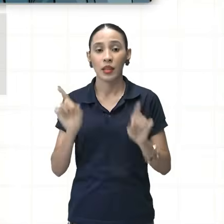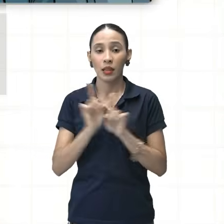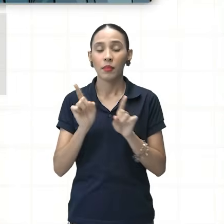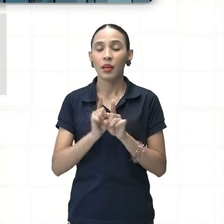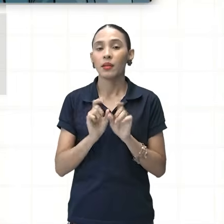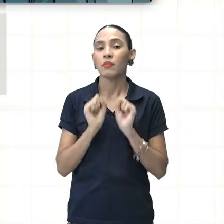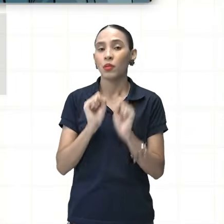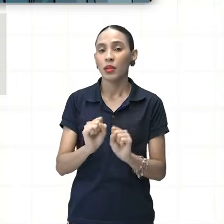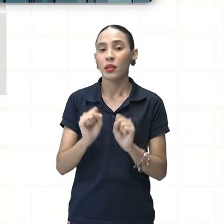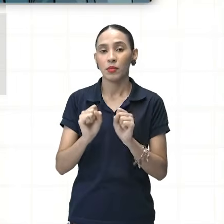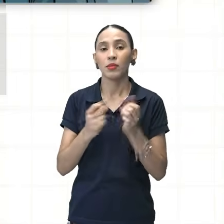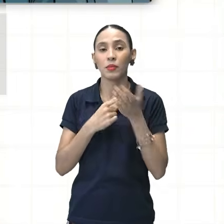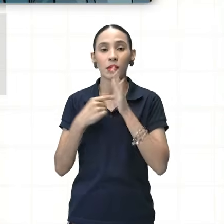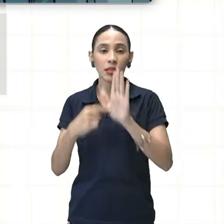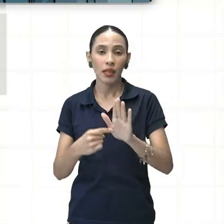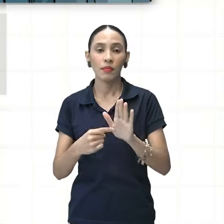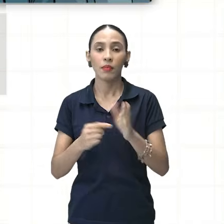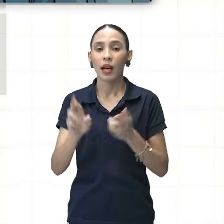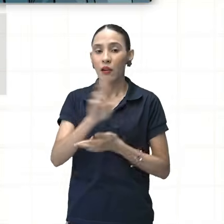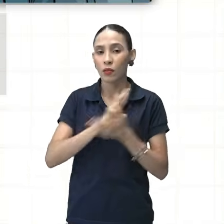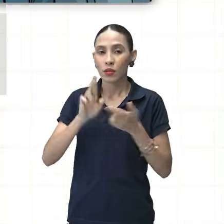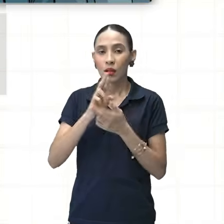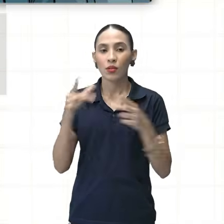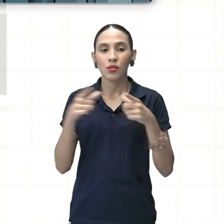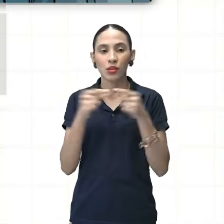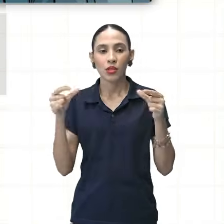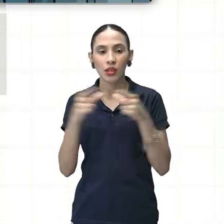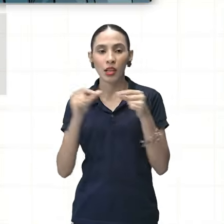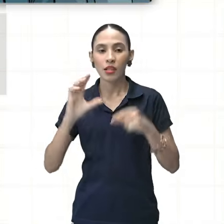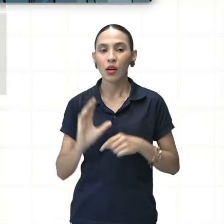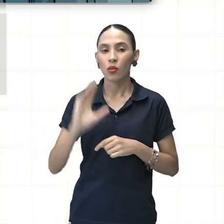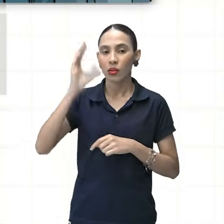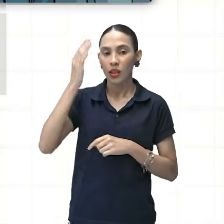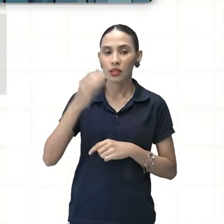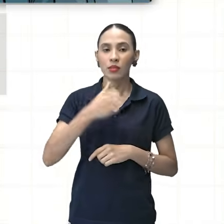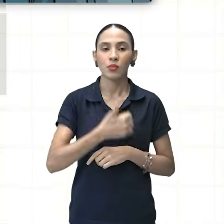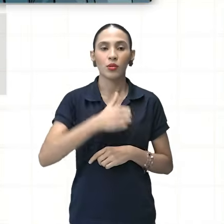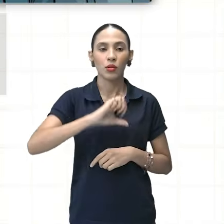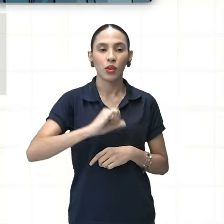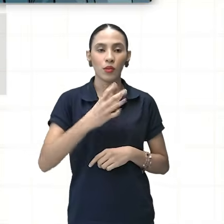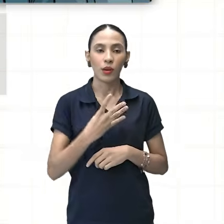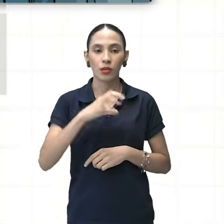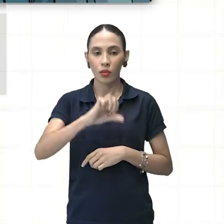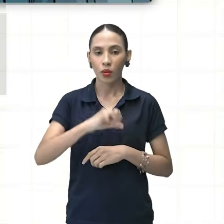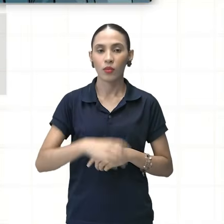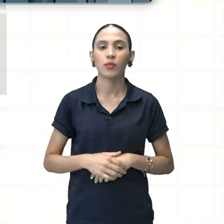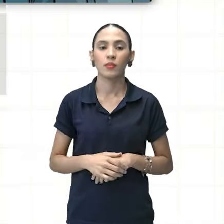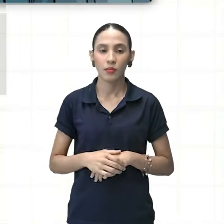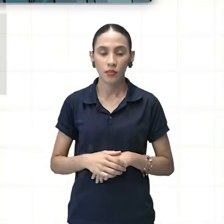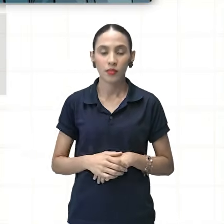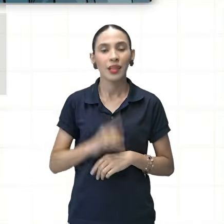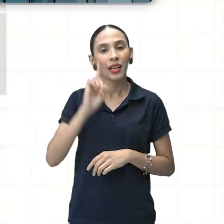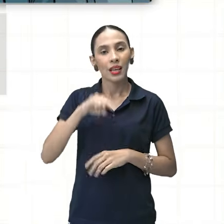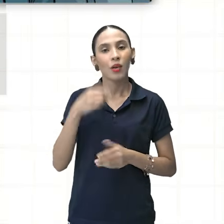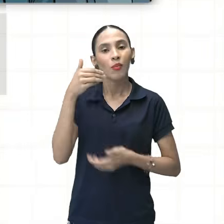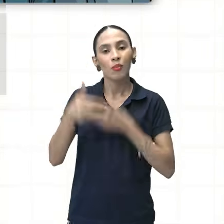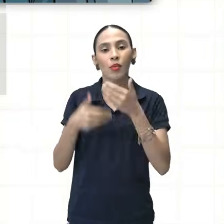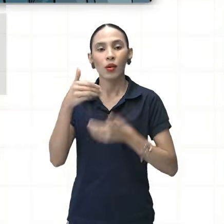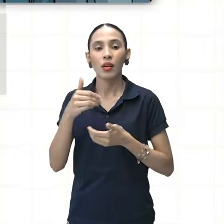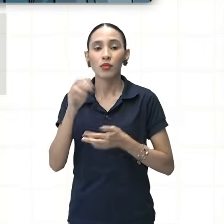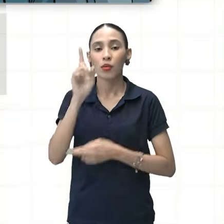eles, podemos citar a Revolução Chinesa, que acontece em 1949, que foi um